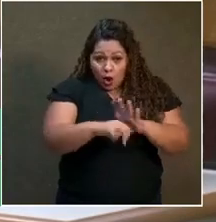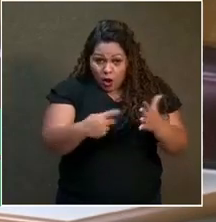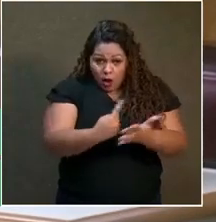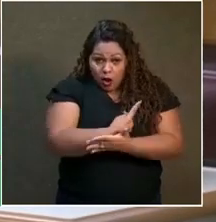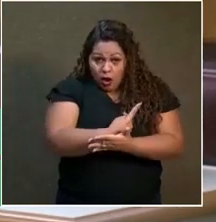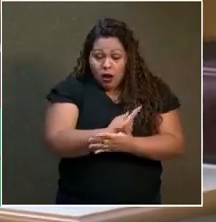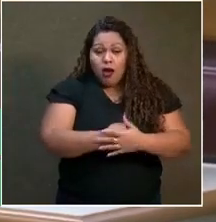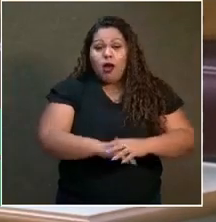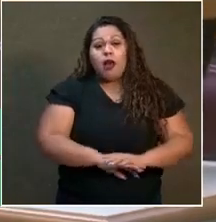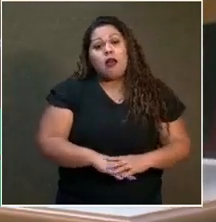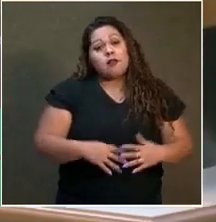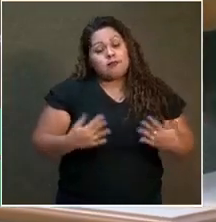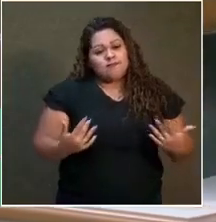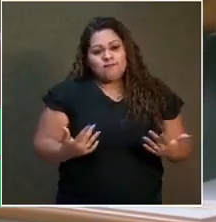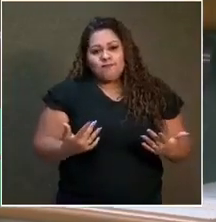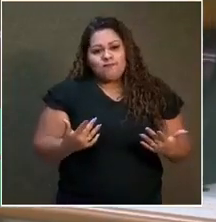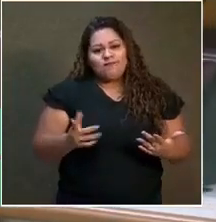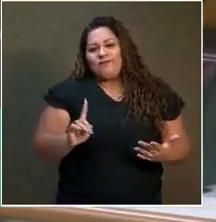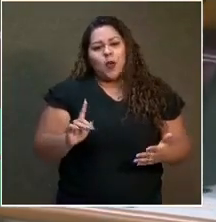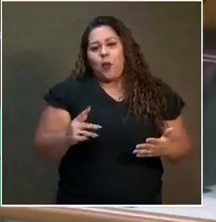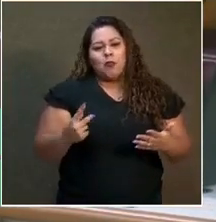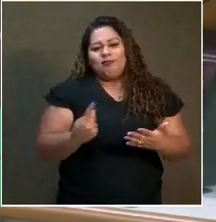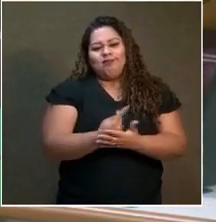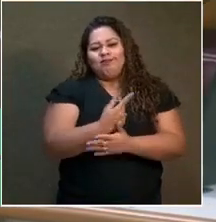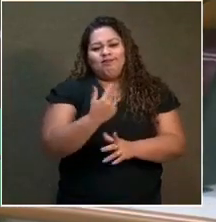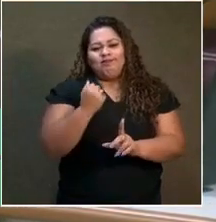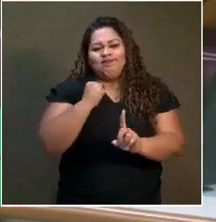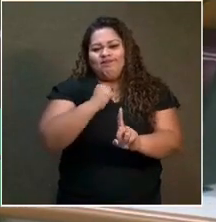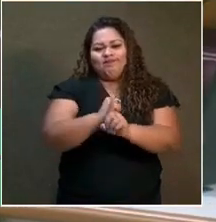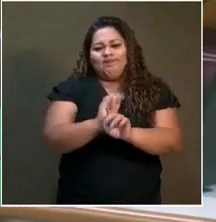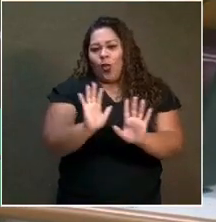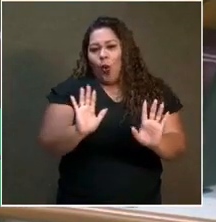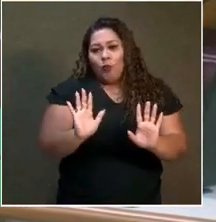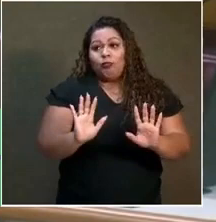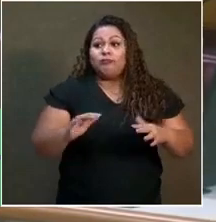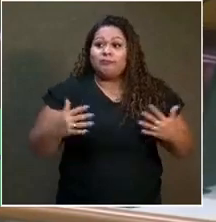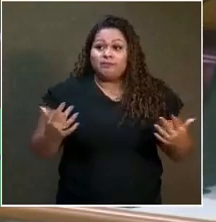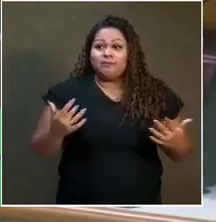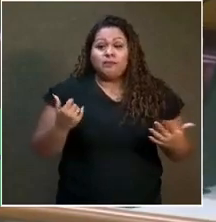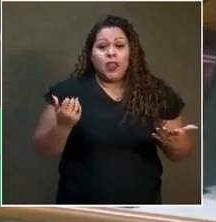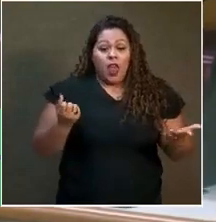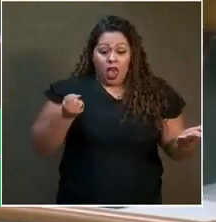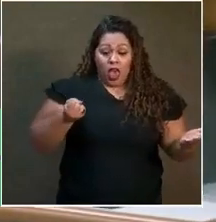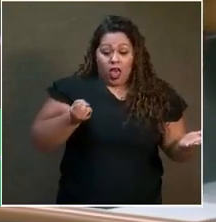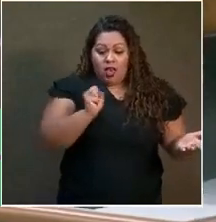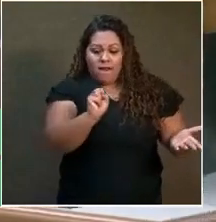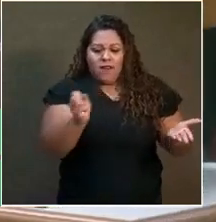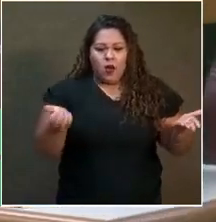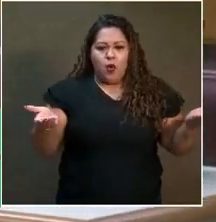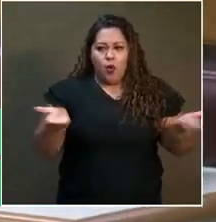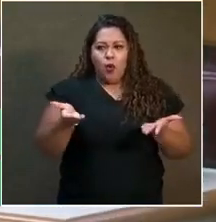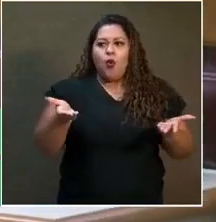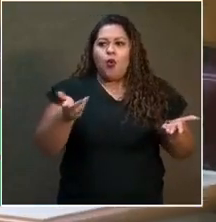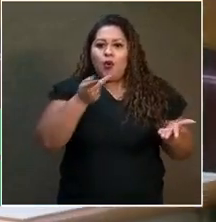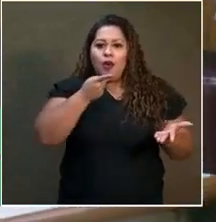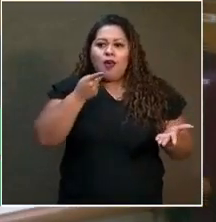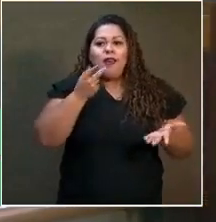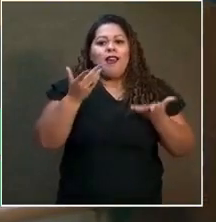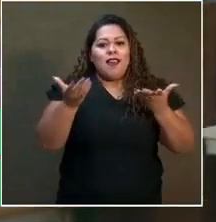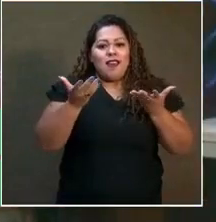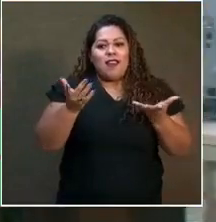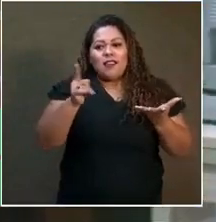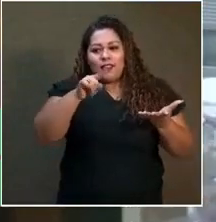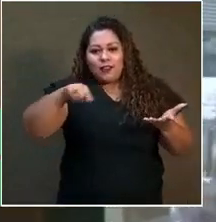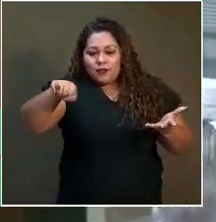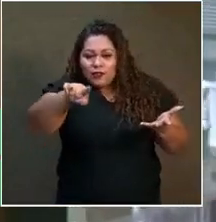cometeu não era para ele ter cometido. A defesa hoje do Cássio, ela quer que